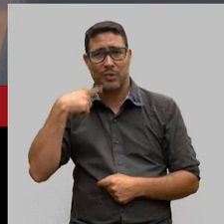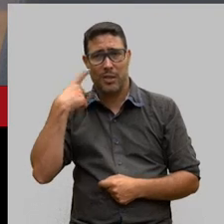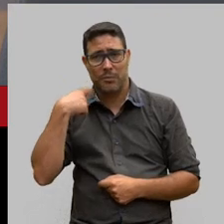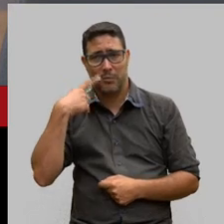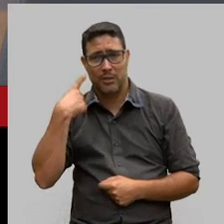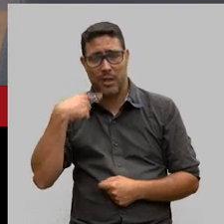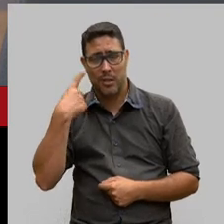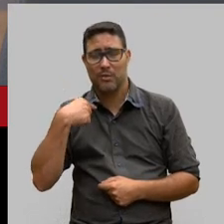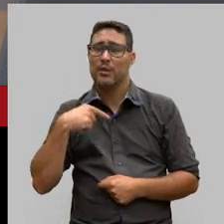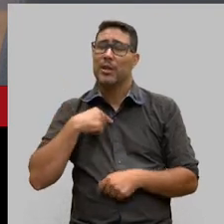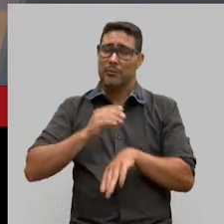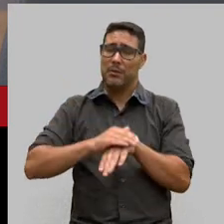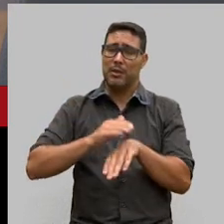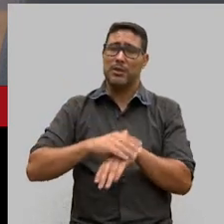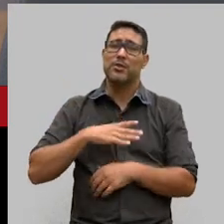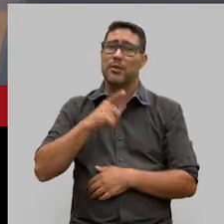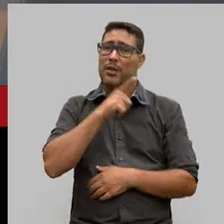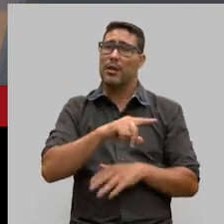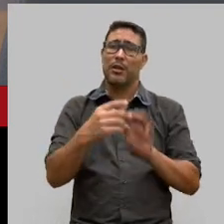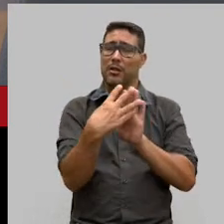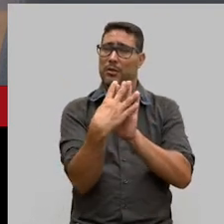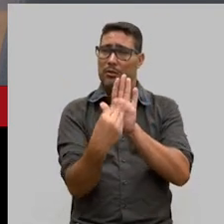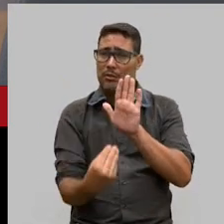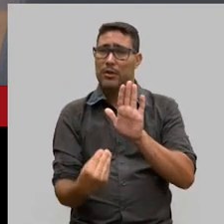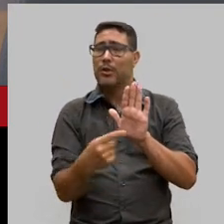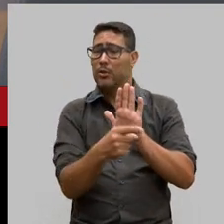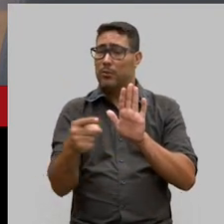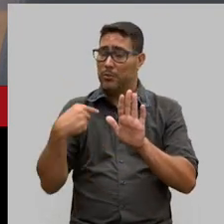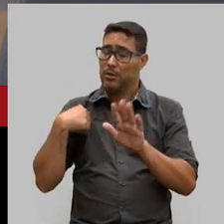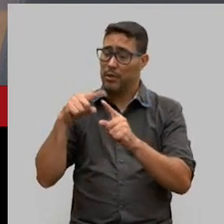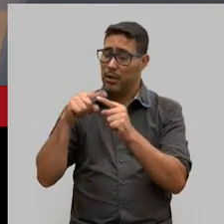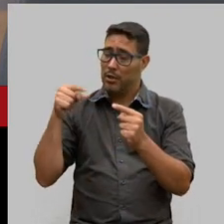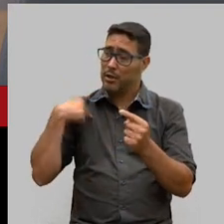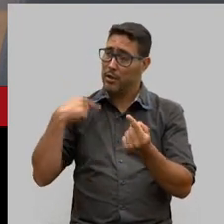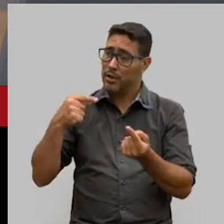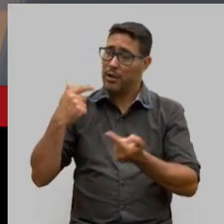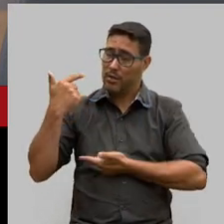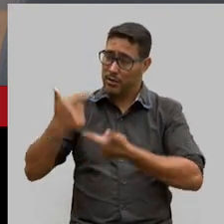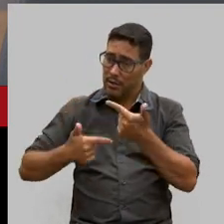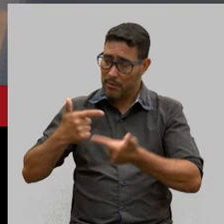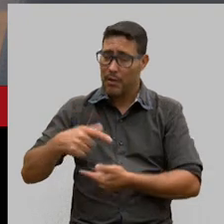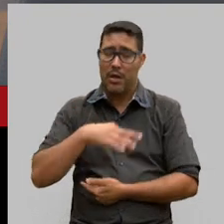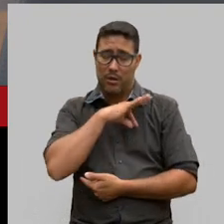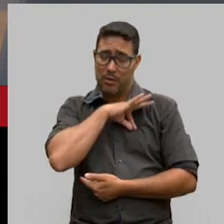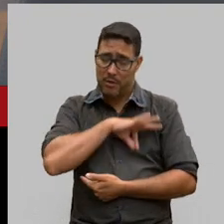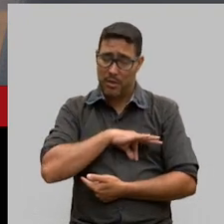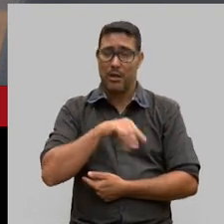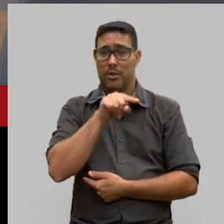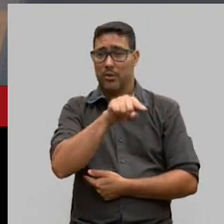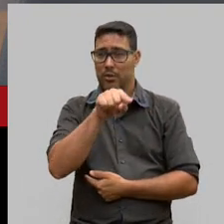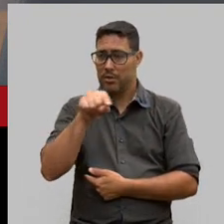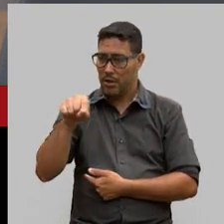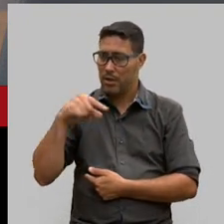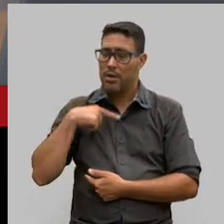tem tem um modelo que consideramos esse trabalho e que tem essa remuneração e que possa contar para o direito previdenciário não